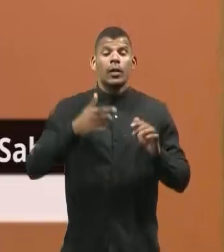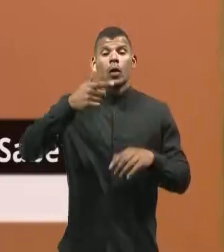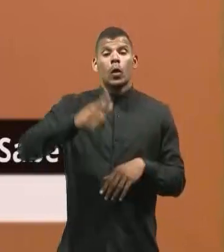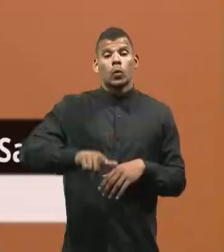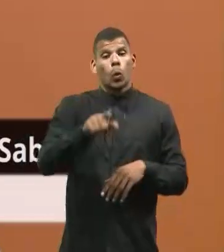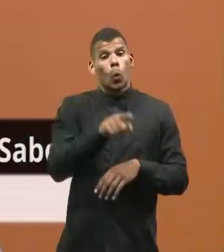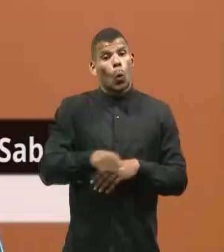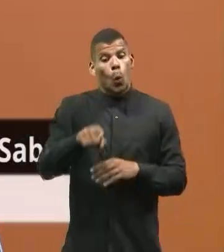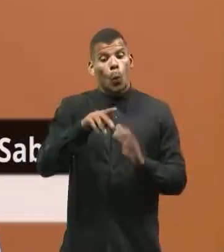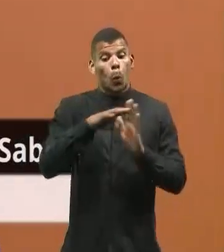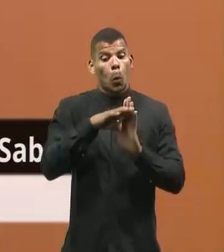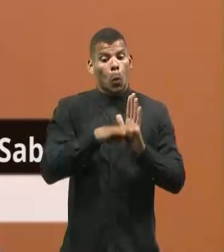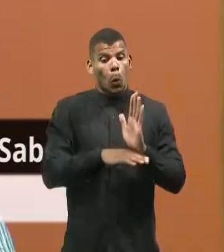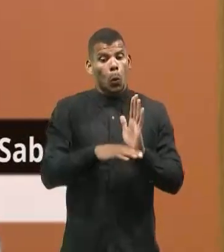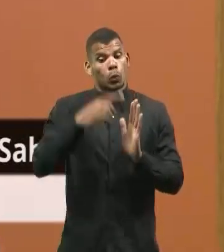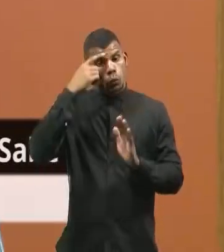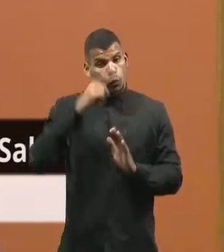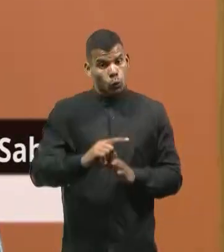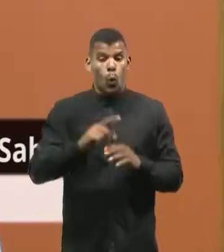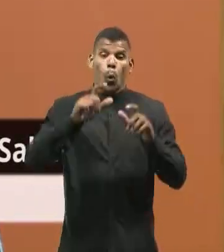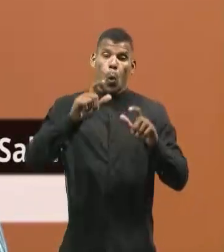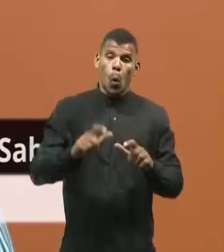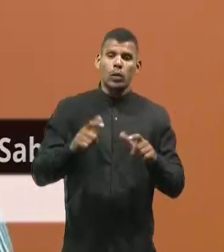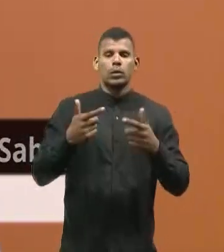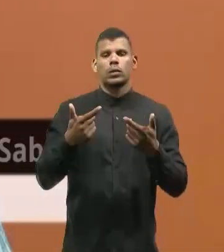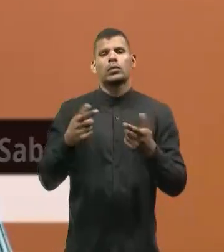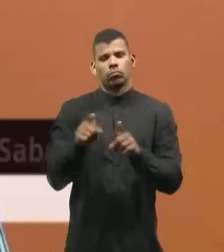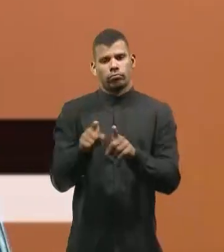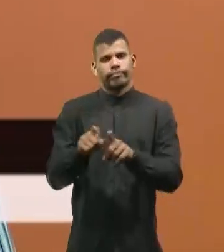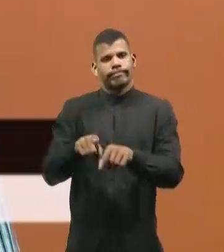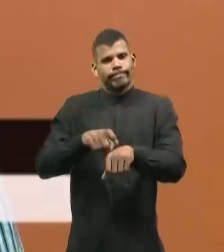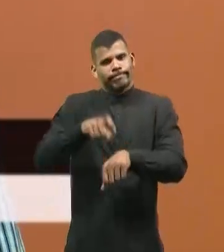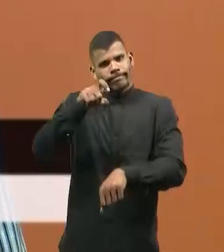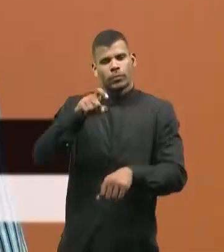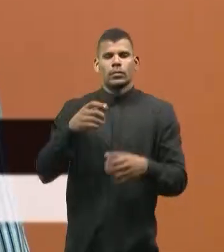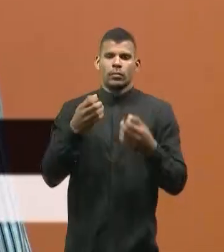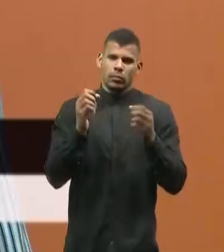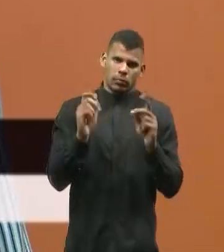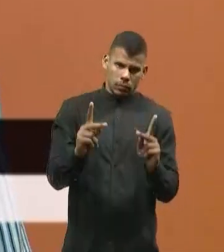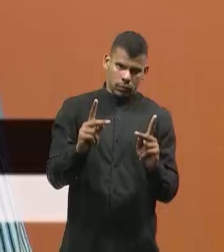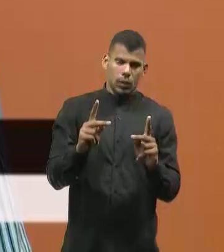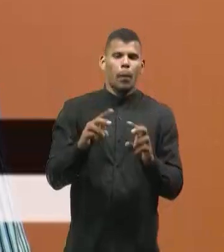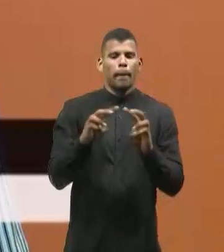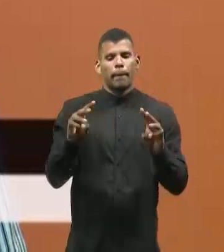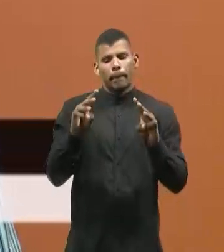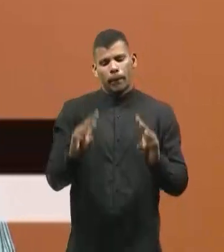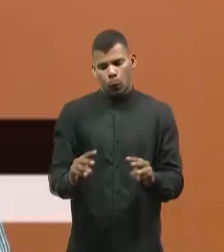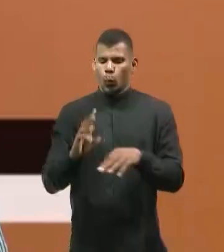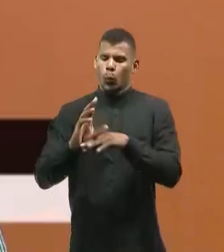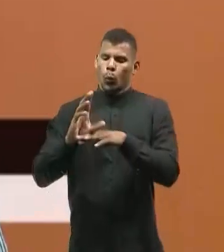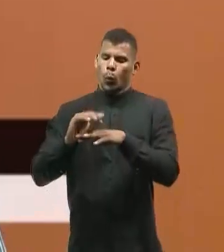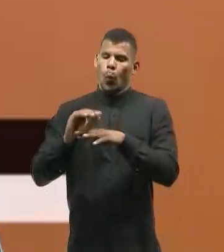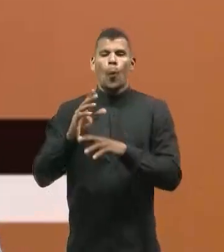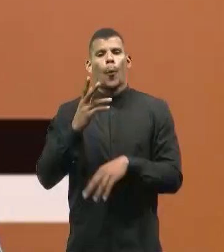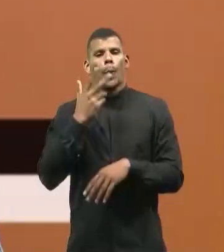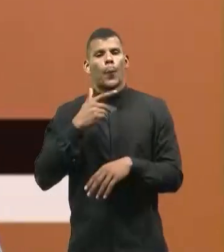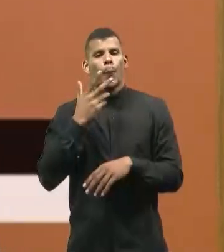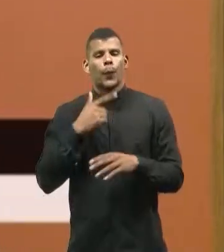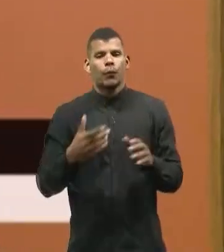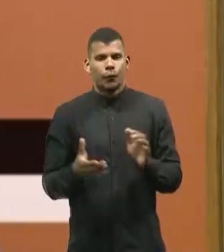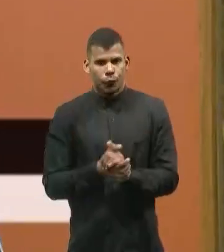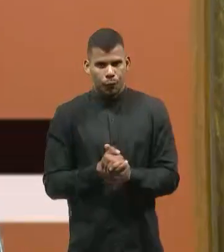aí os horários, os dias e o endereço, tá certo? Do Museu da Fotografia Fortaleza.